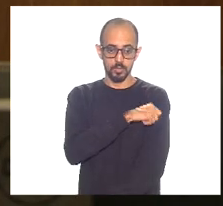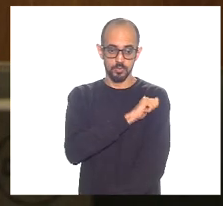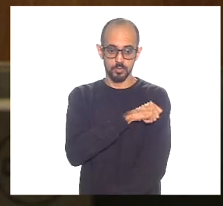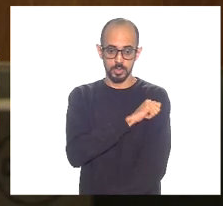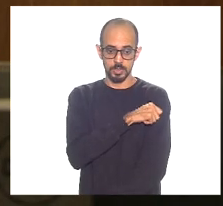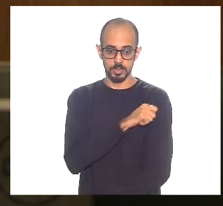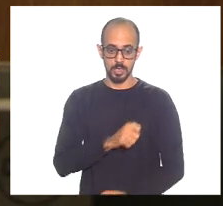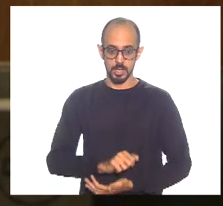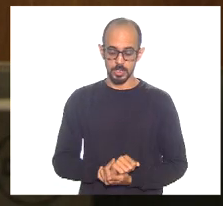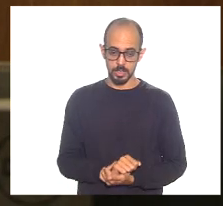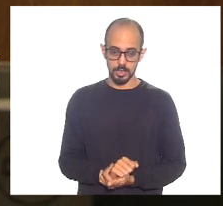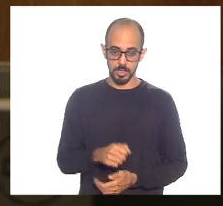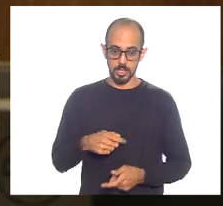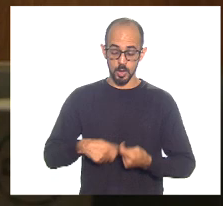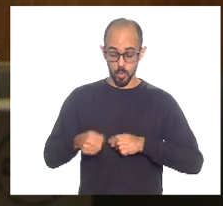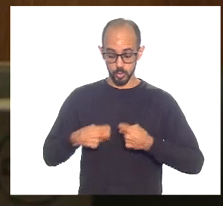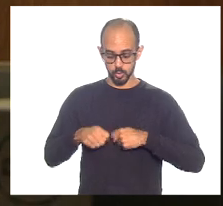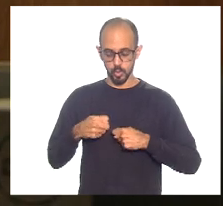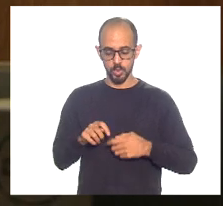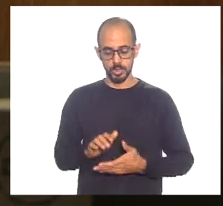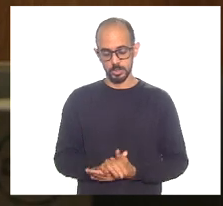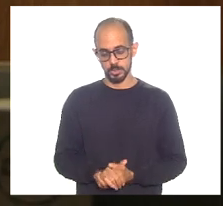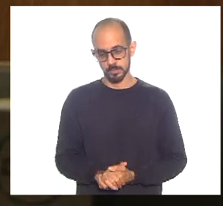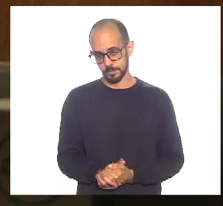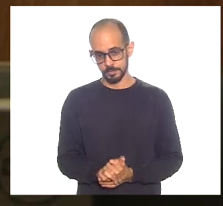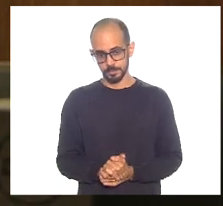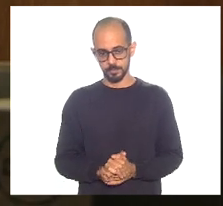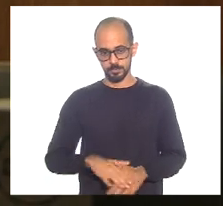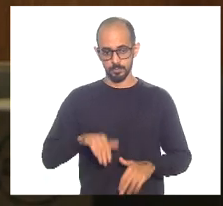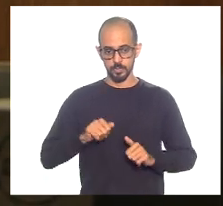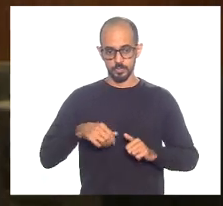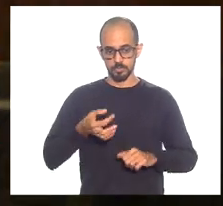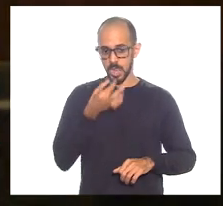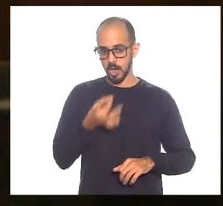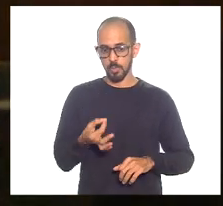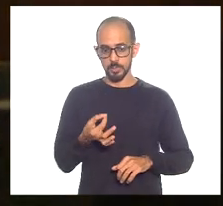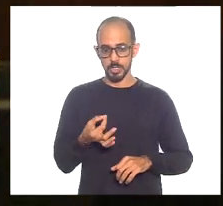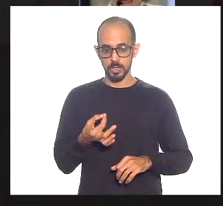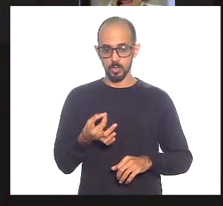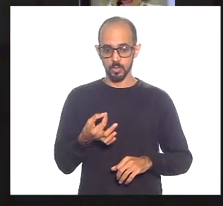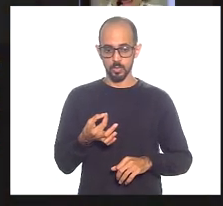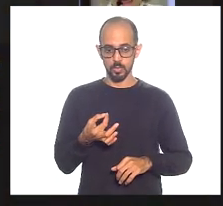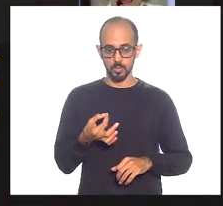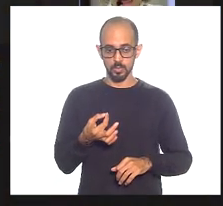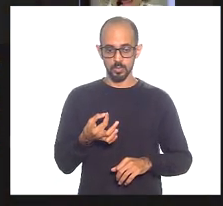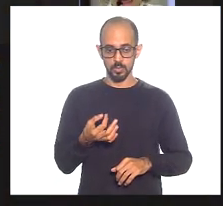Financeira e Controle. Para emitir parecer...